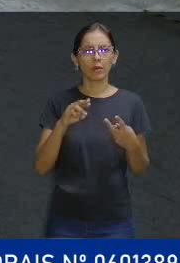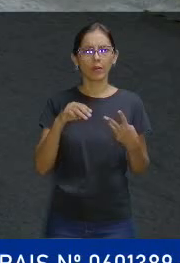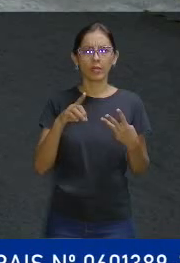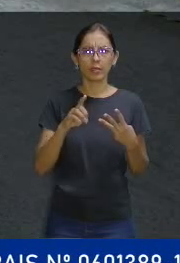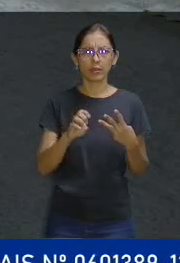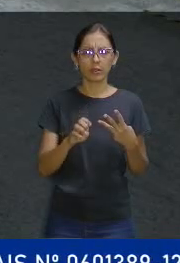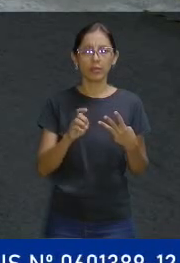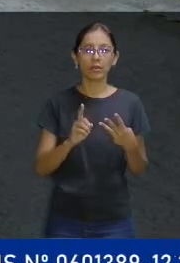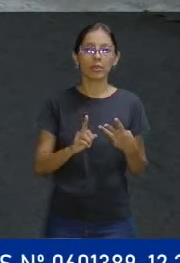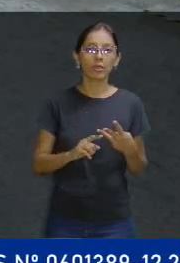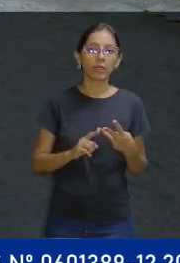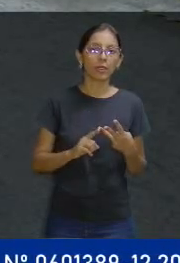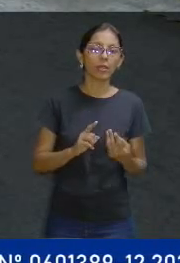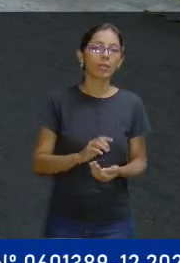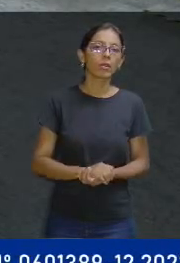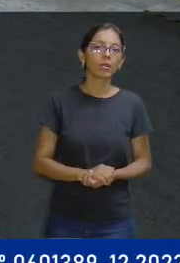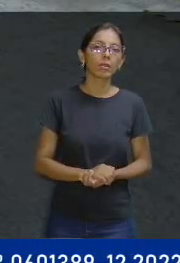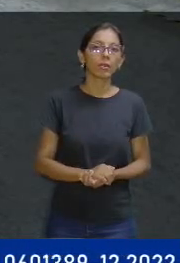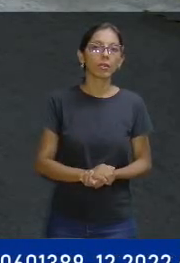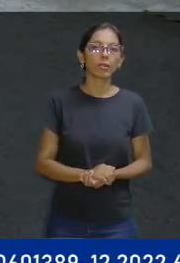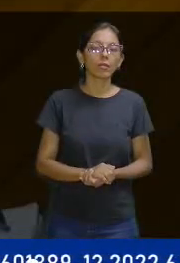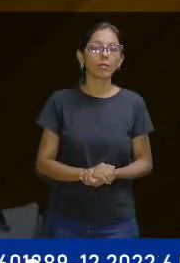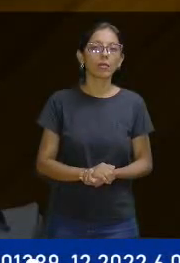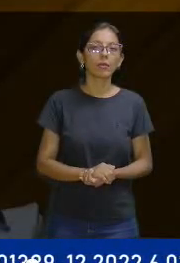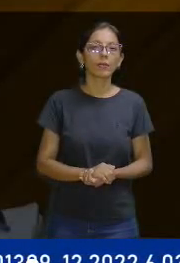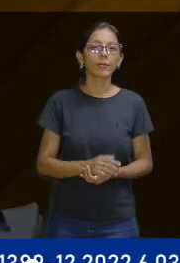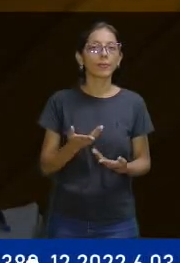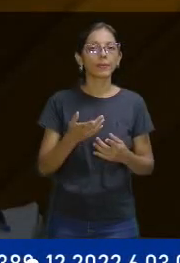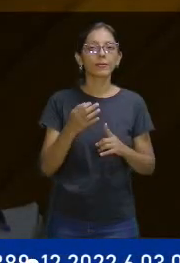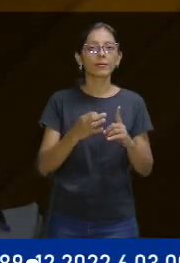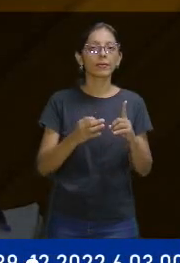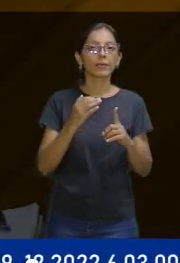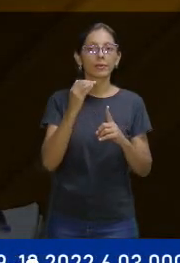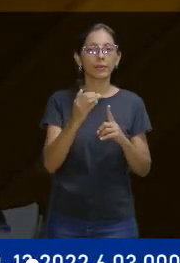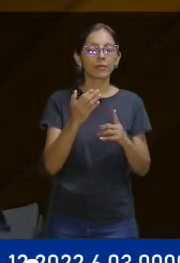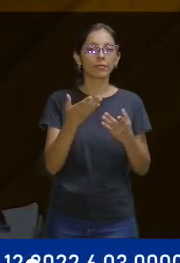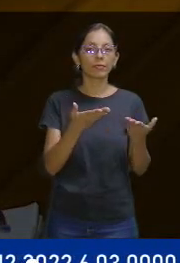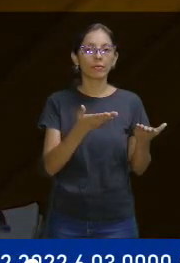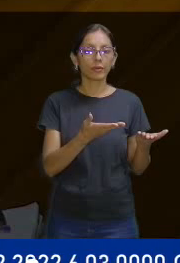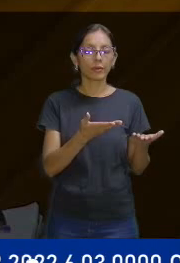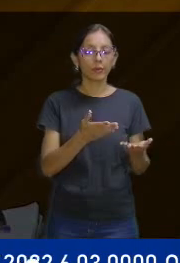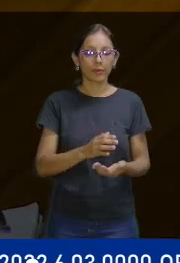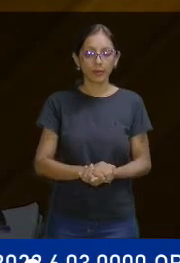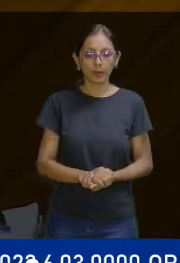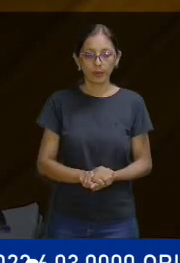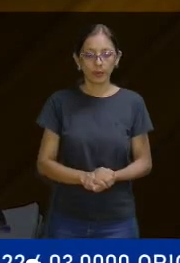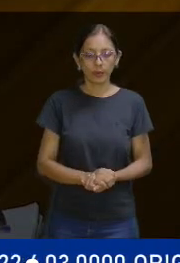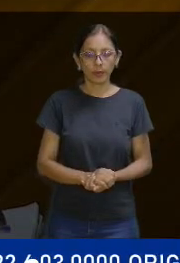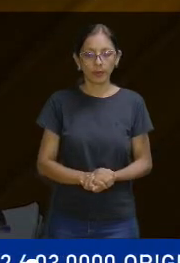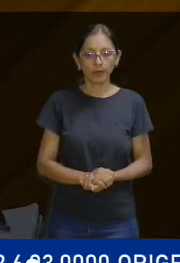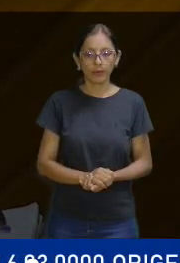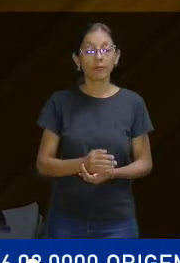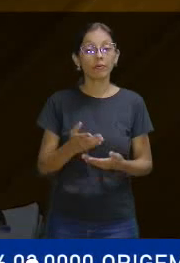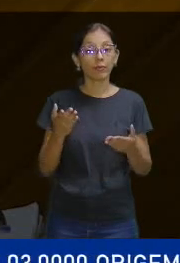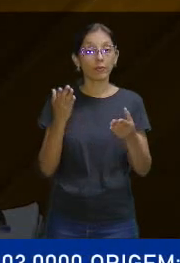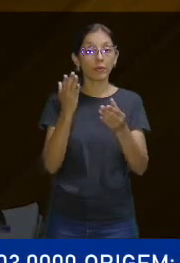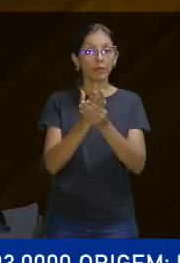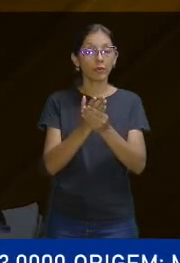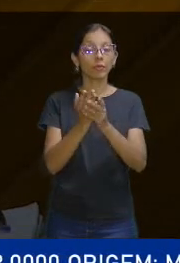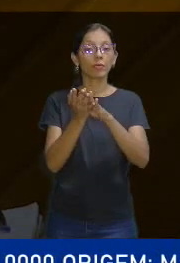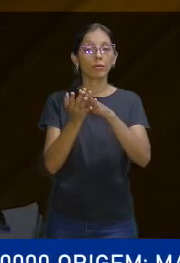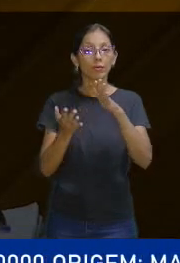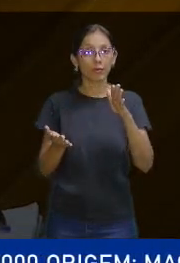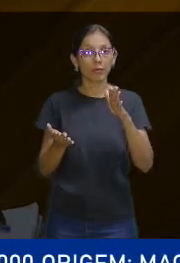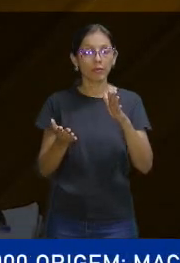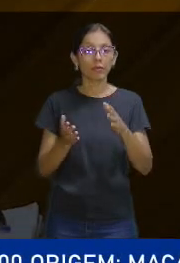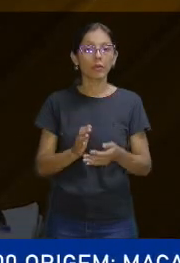palavra. Obrigada, senhora presidenta. Considerando que foi juntado... Foco na Procuradora Eleitoral, doutora Sara Cavalcante.